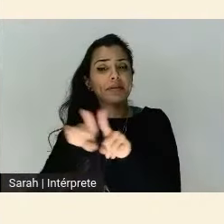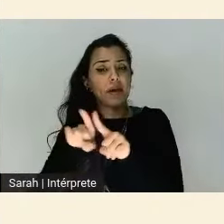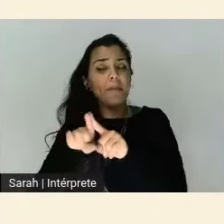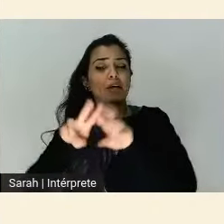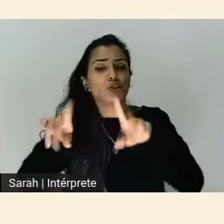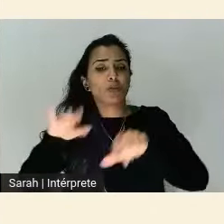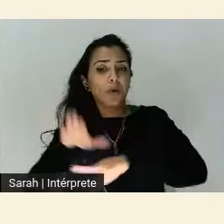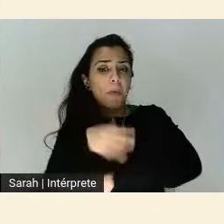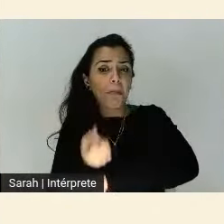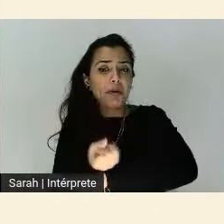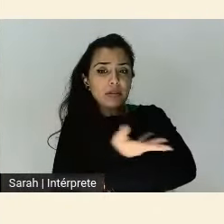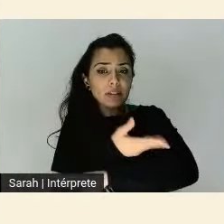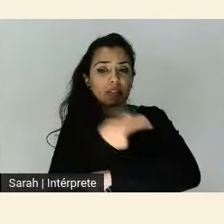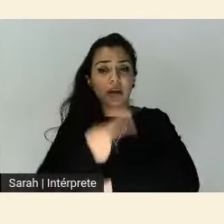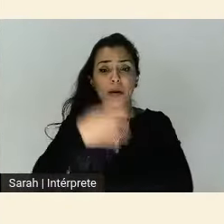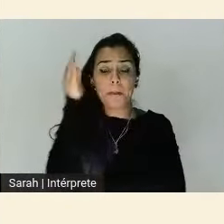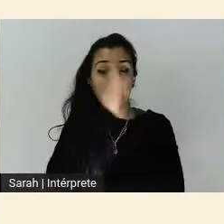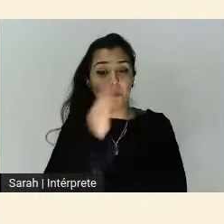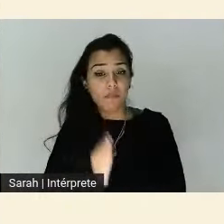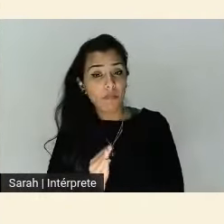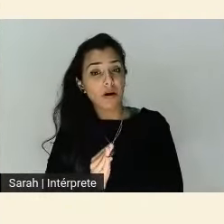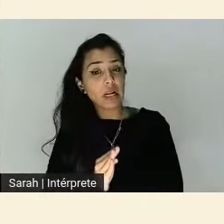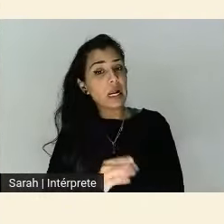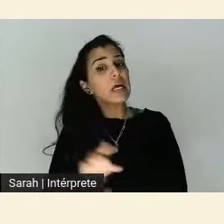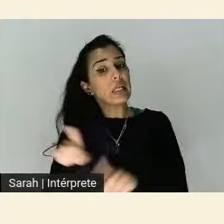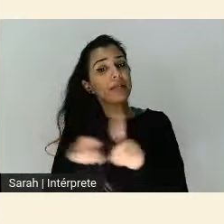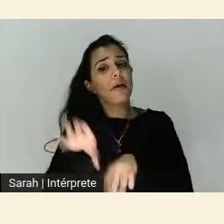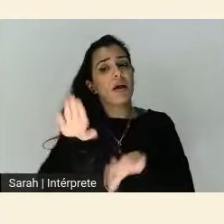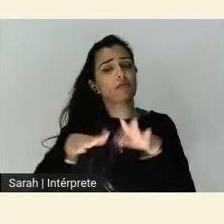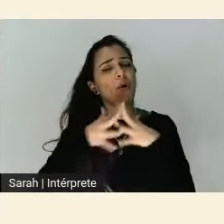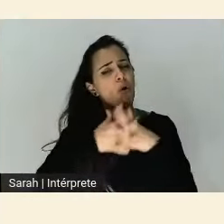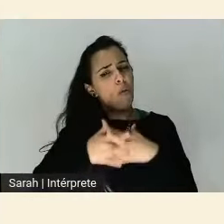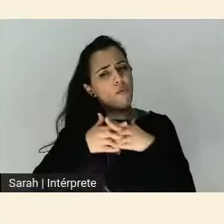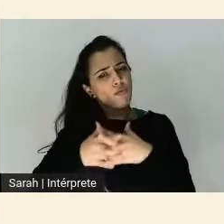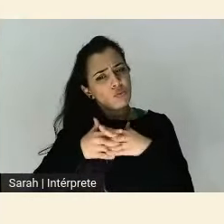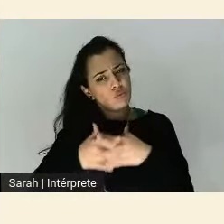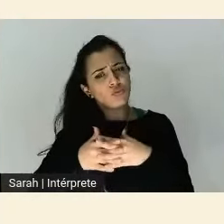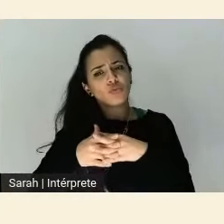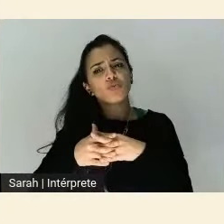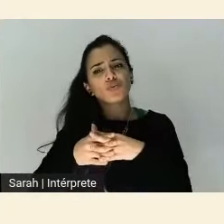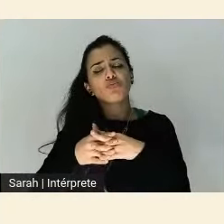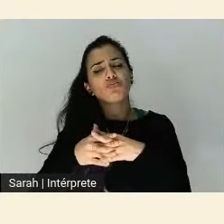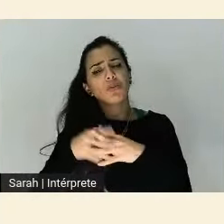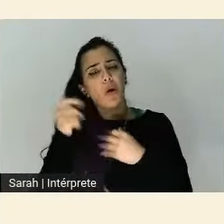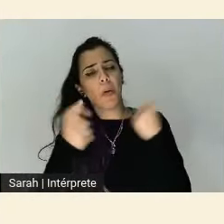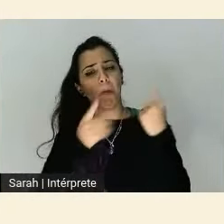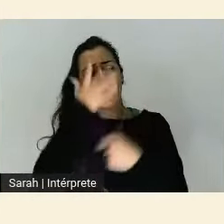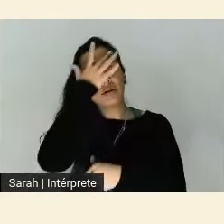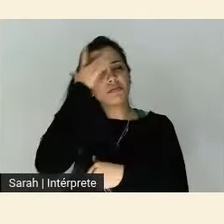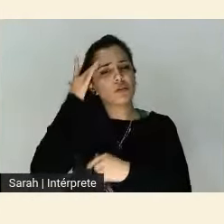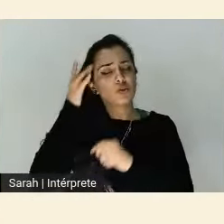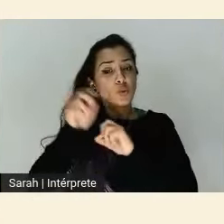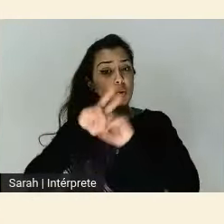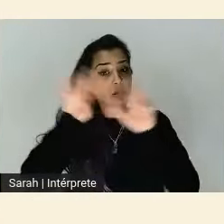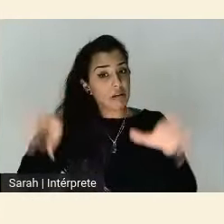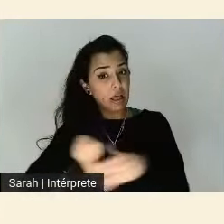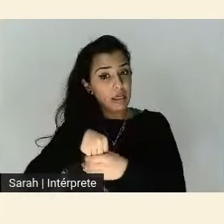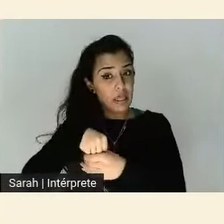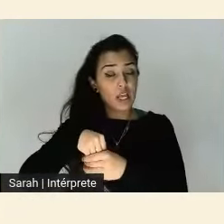modernismo brasileiro e até confundidos com os participantes da Semana de Arte